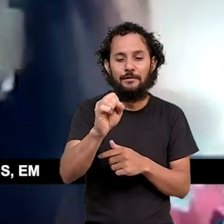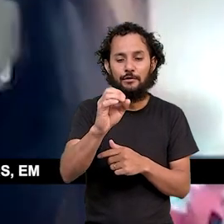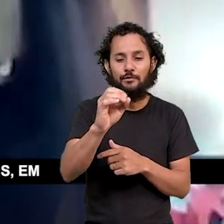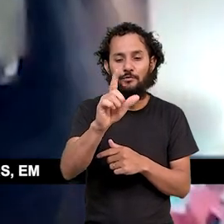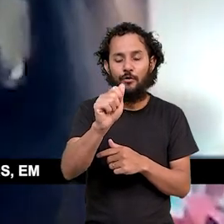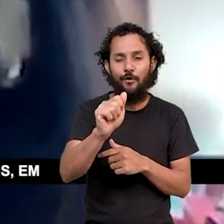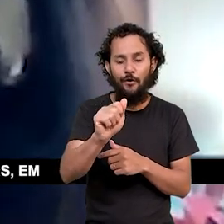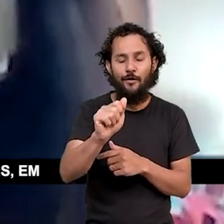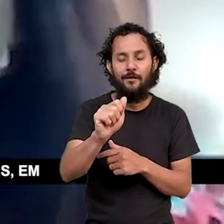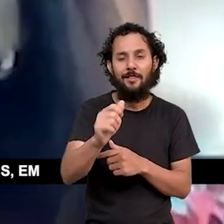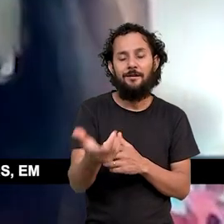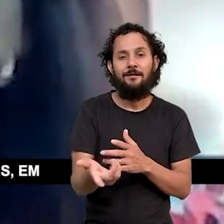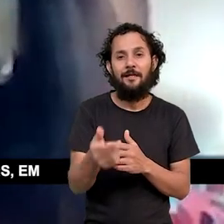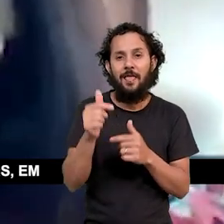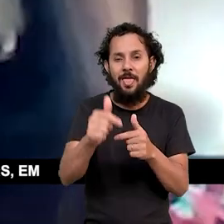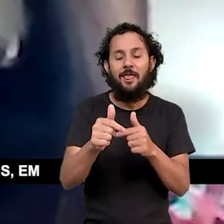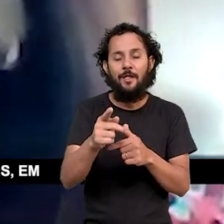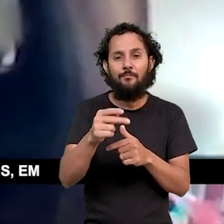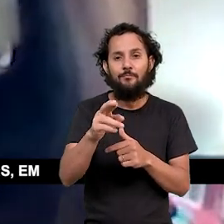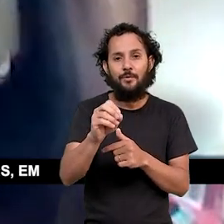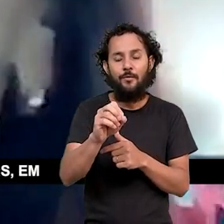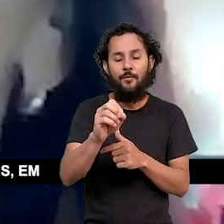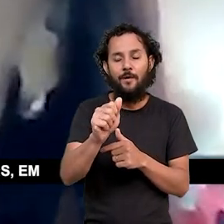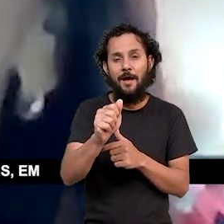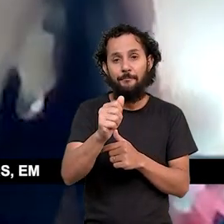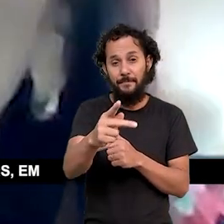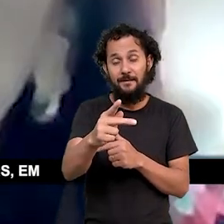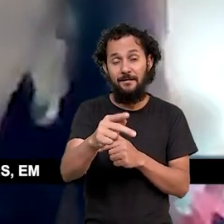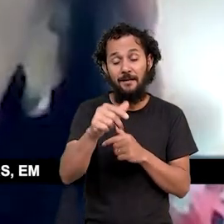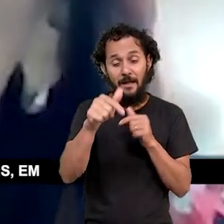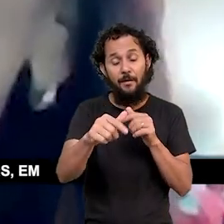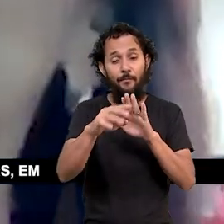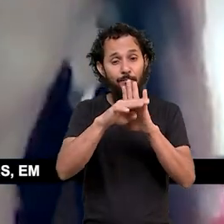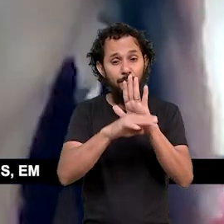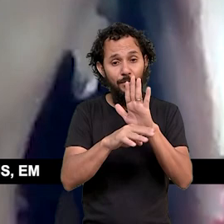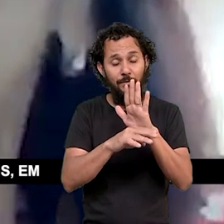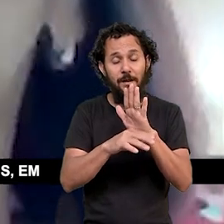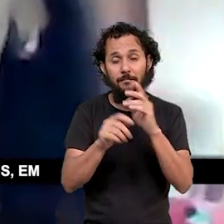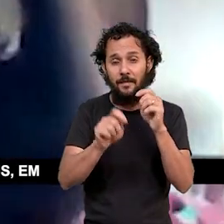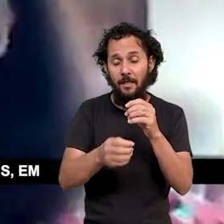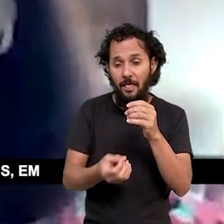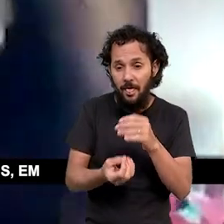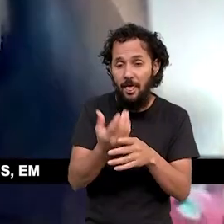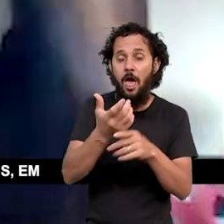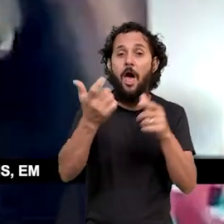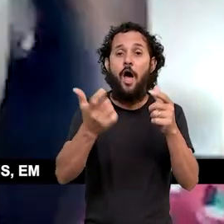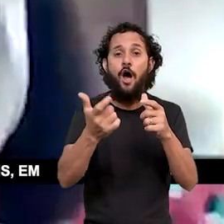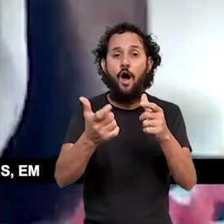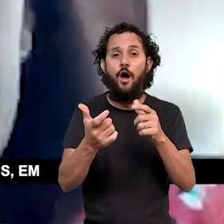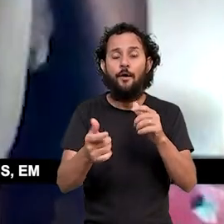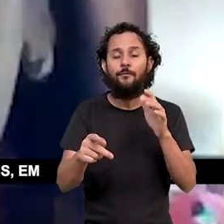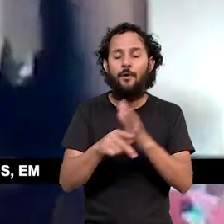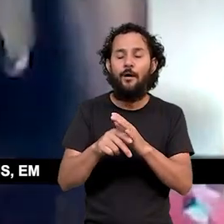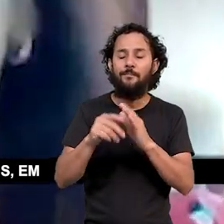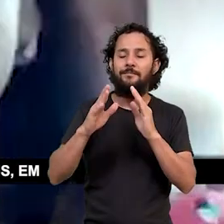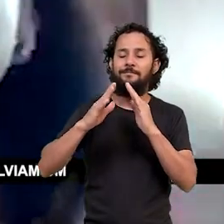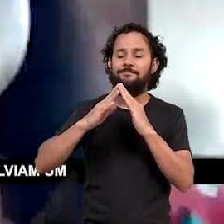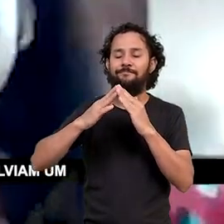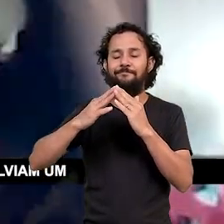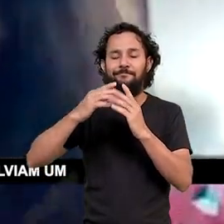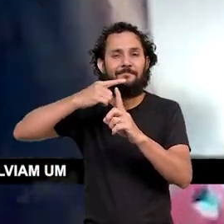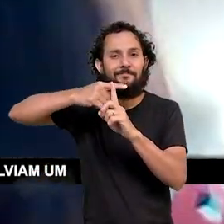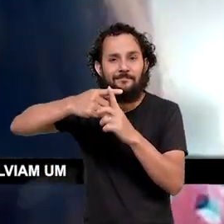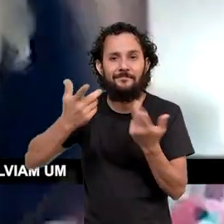os chamados dentro do PROAP. Esse programa, que poderia ser implementado em salões paroquiais,